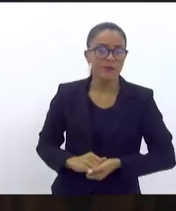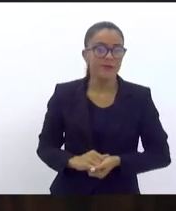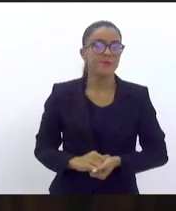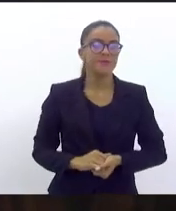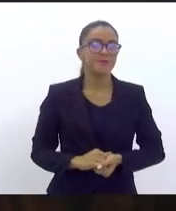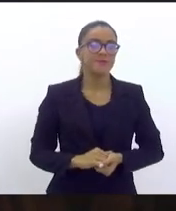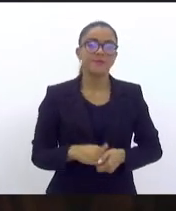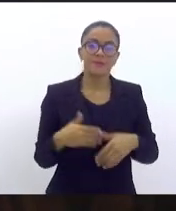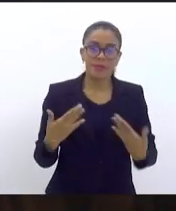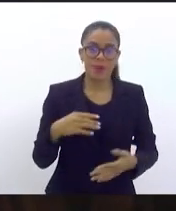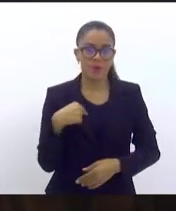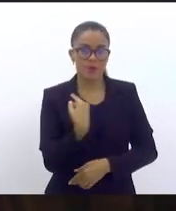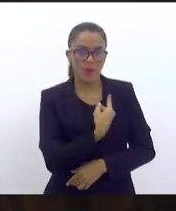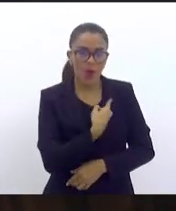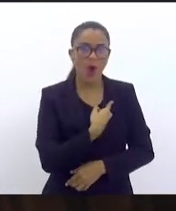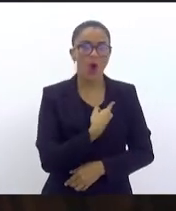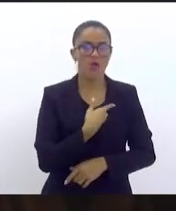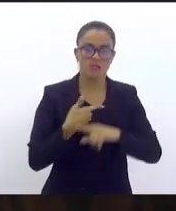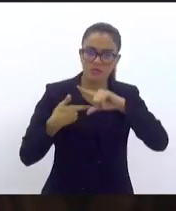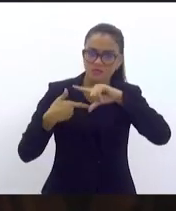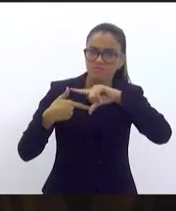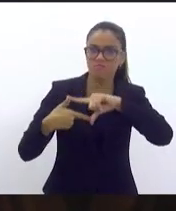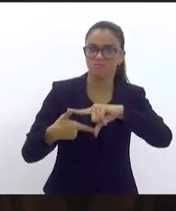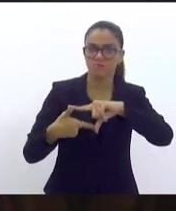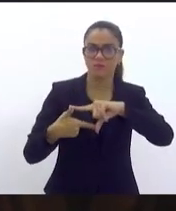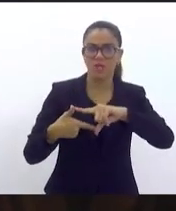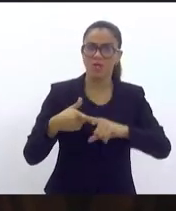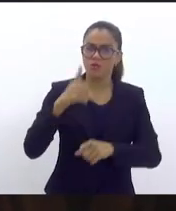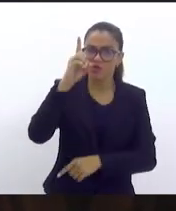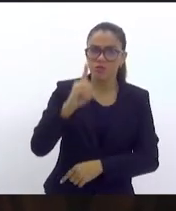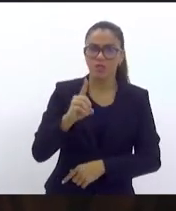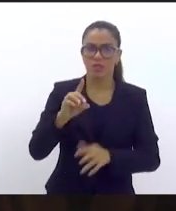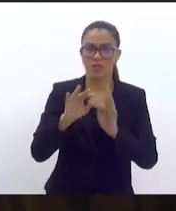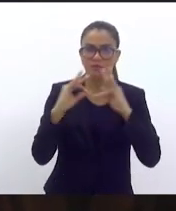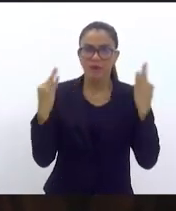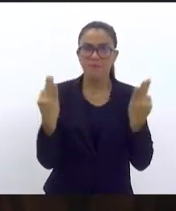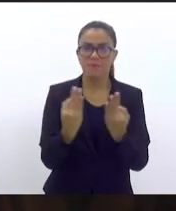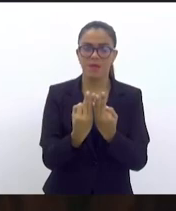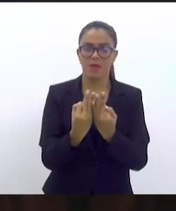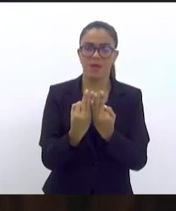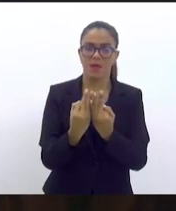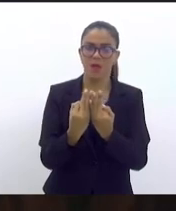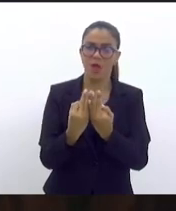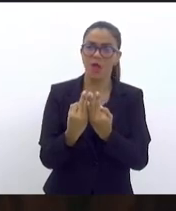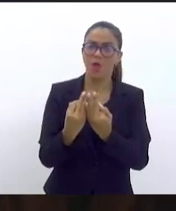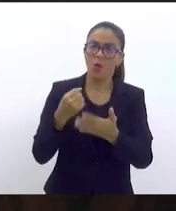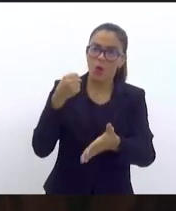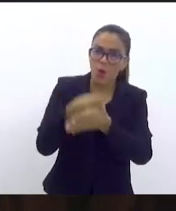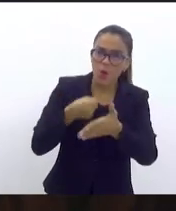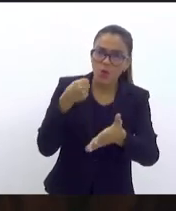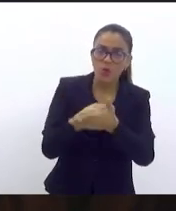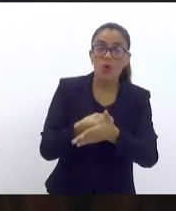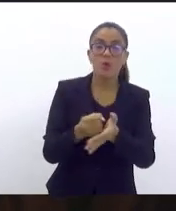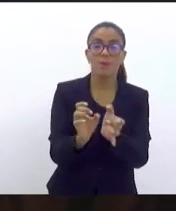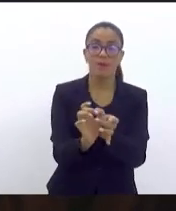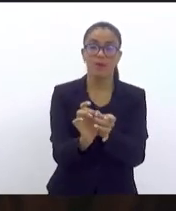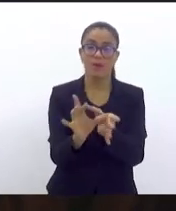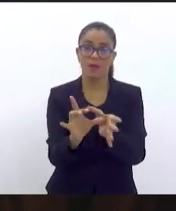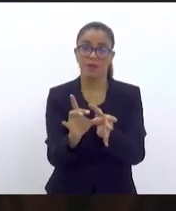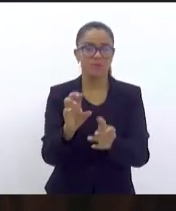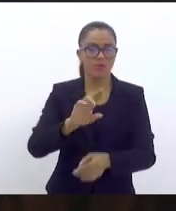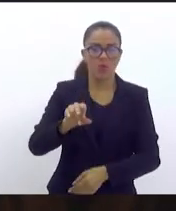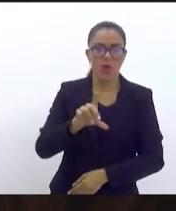nós que somos conservadores lutamos pelo Direito da família lutamos pela Liberdade e não pela libertinagem